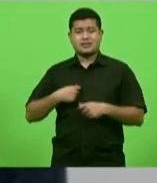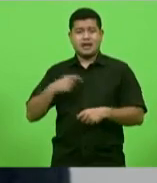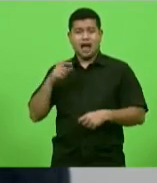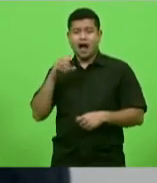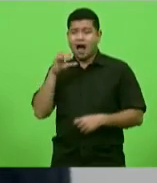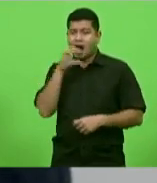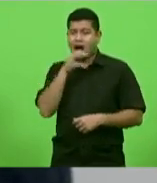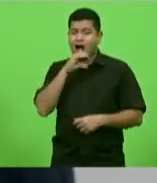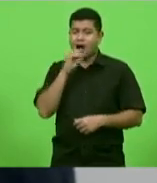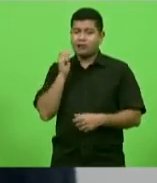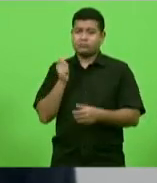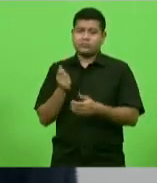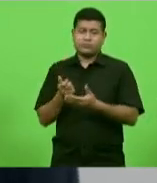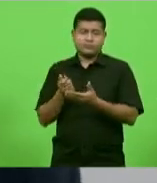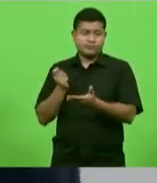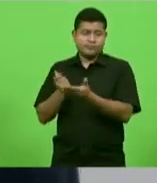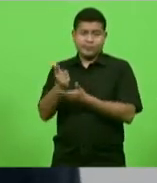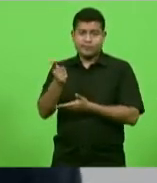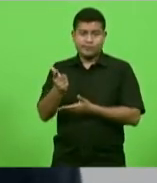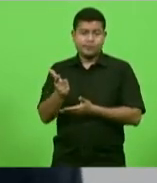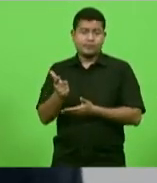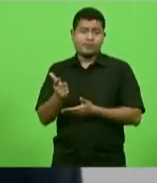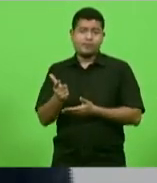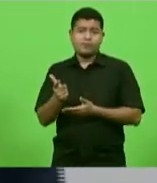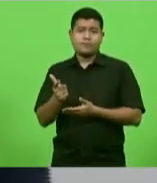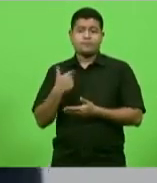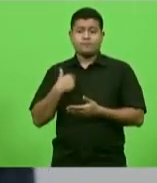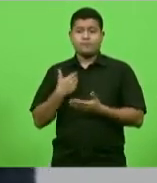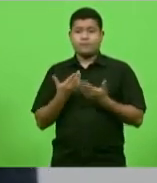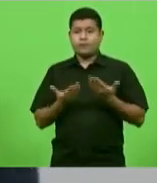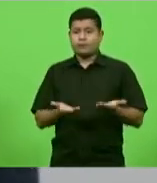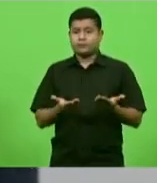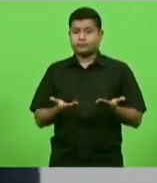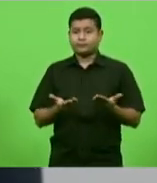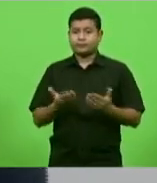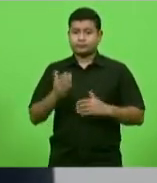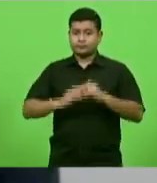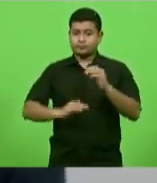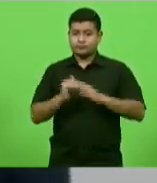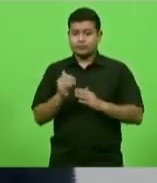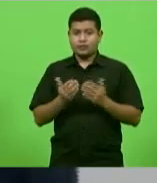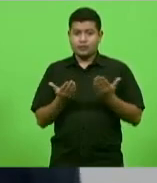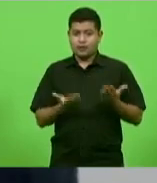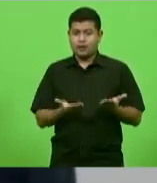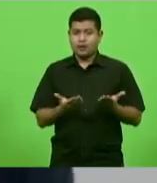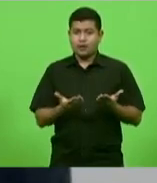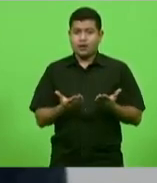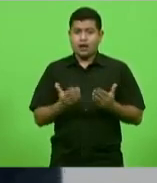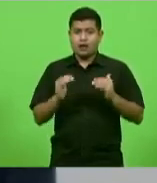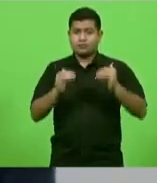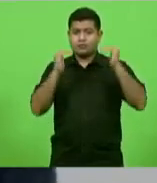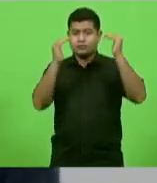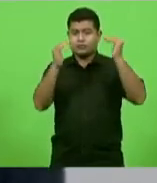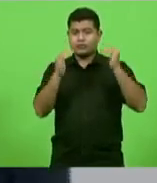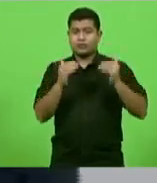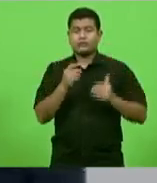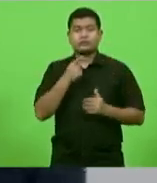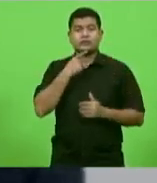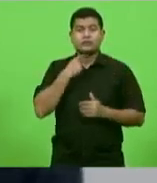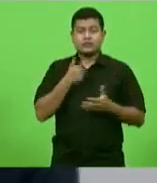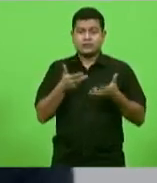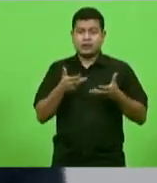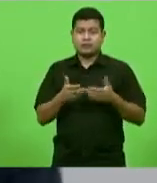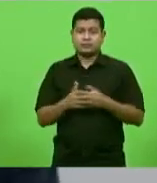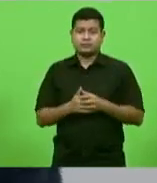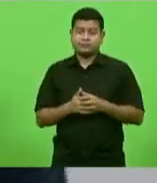imediato atendimento, desde que devidamente motivado pela autoridade competente. Ou seja, trocando em